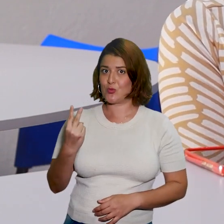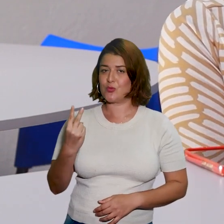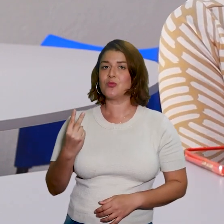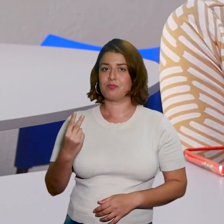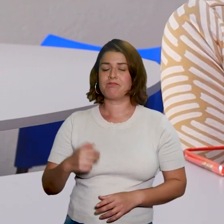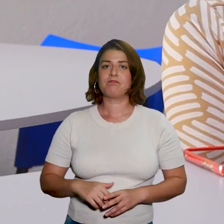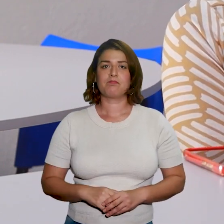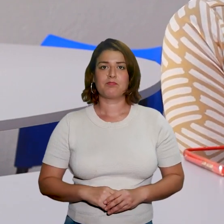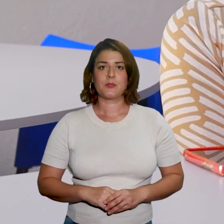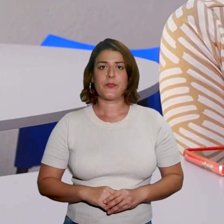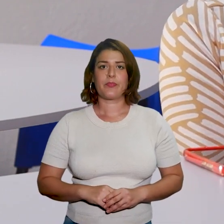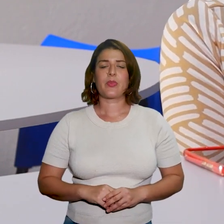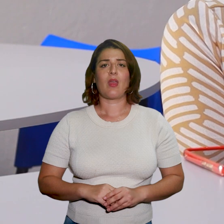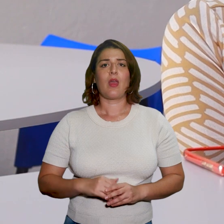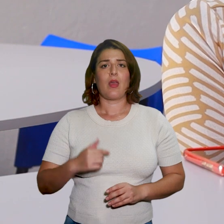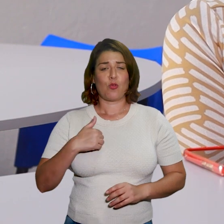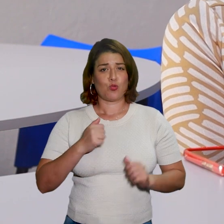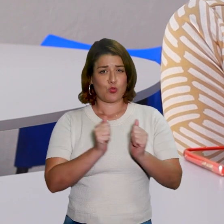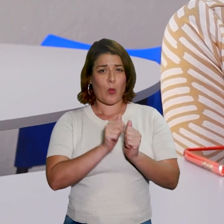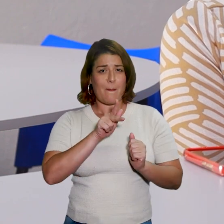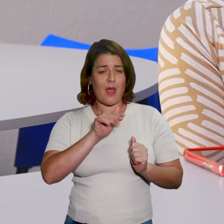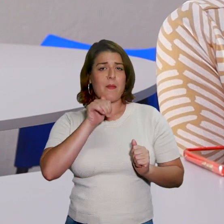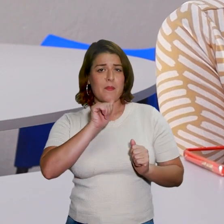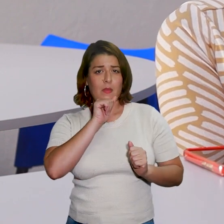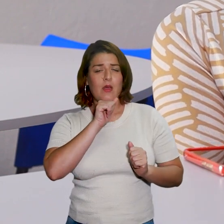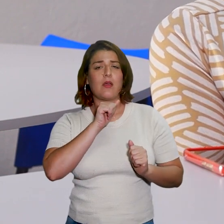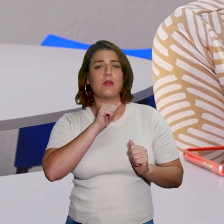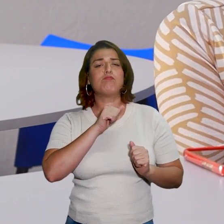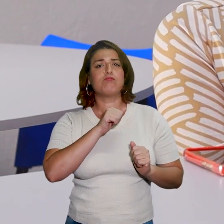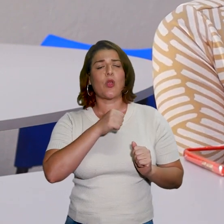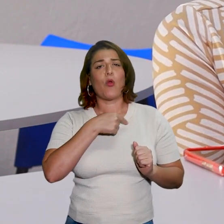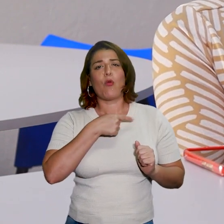de idade. Quando eu digo meus pais, nós tínhamos ido